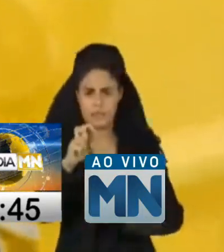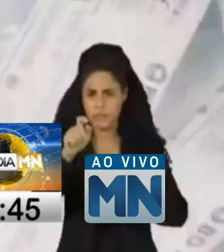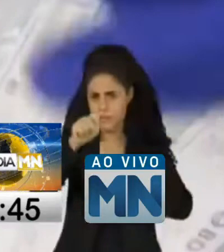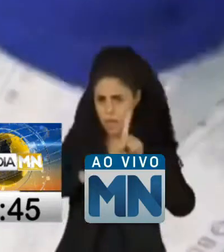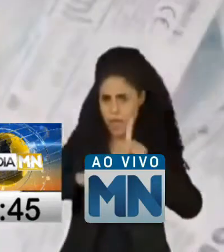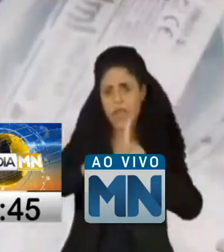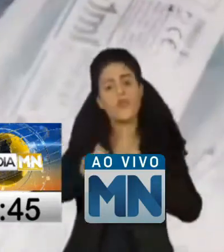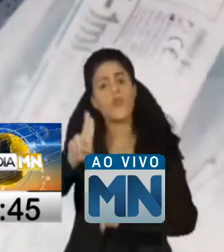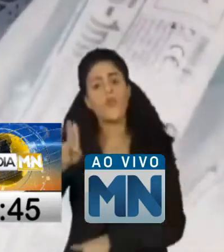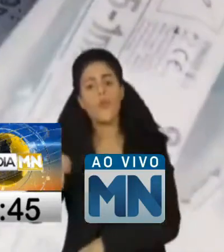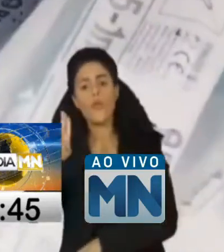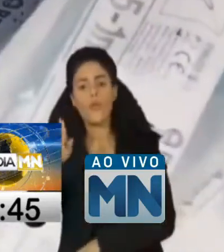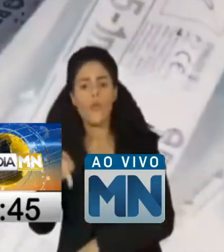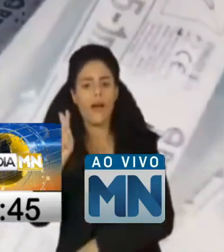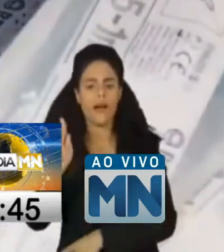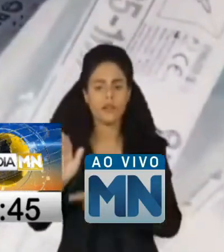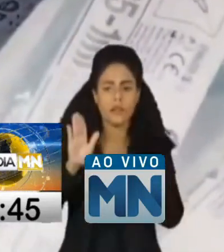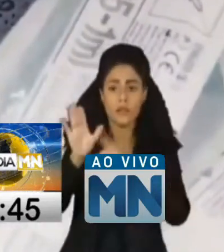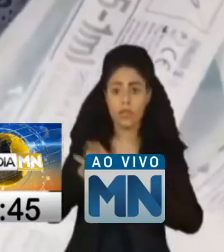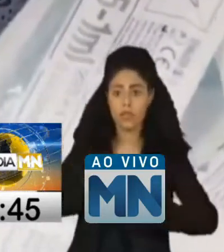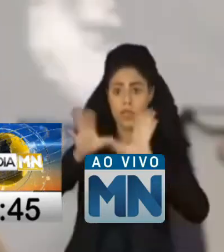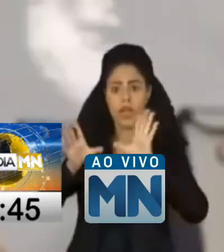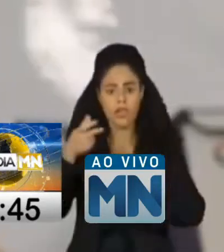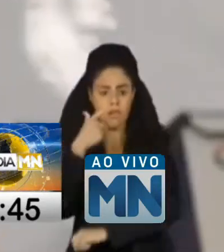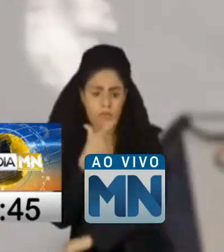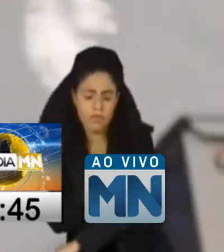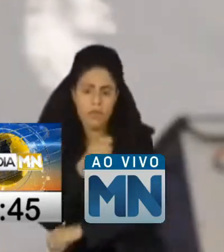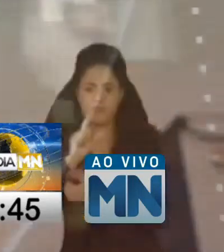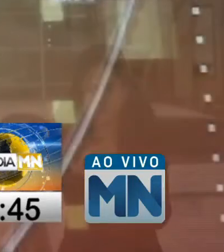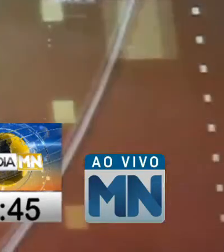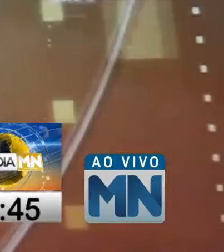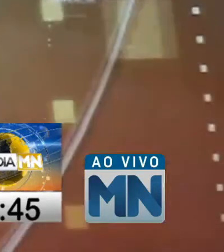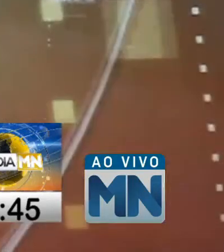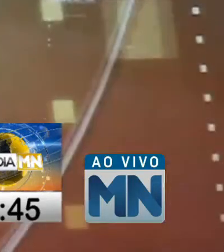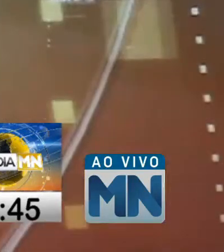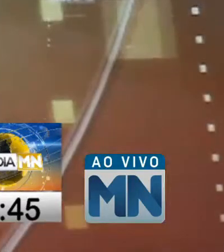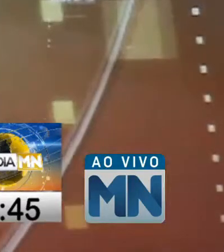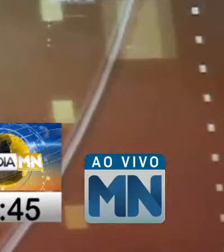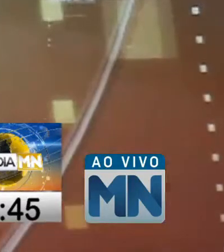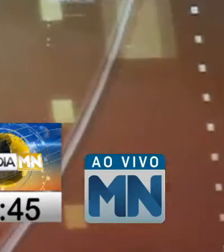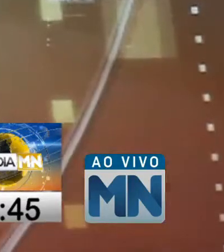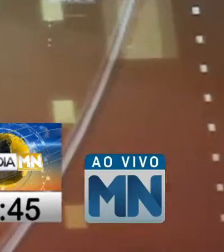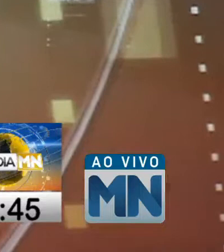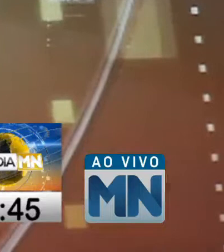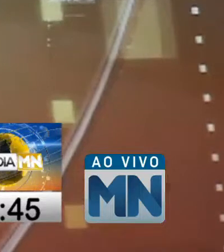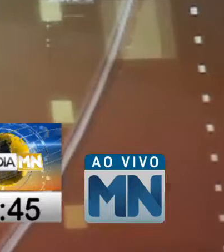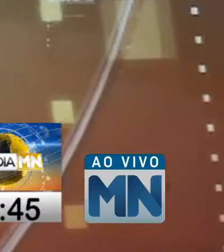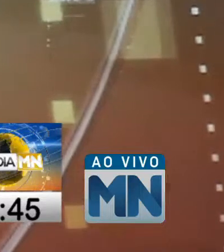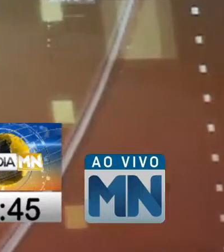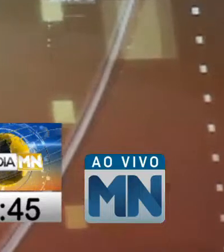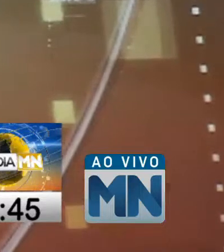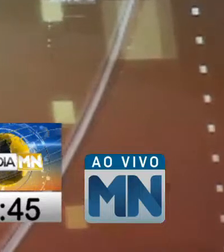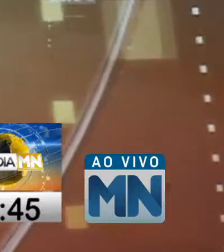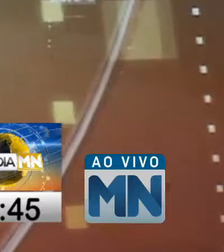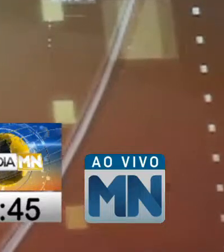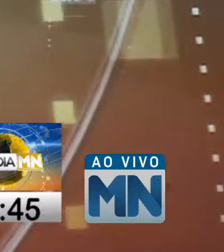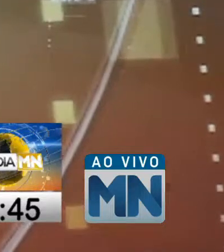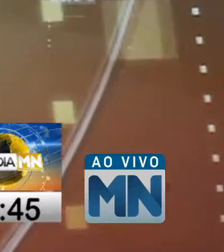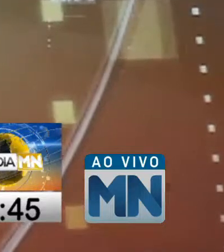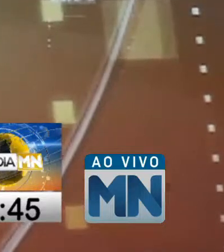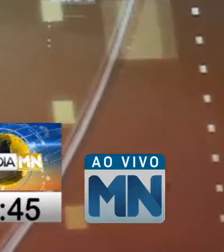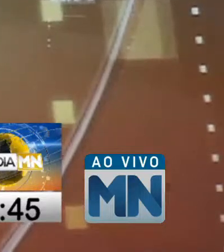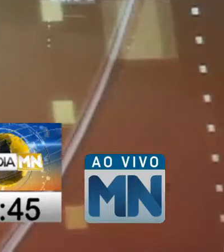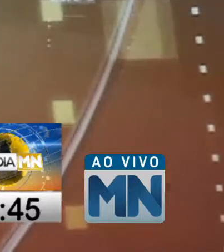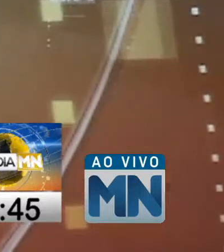vacina ainda mais potente, ainda melhor, inclusive contra subvariantes que apareceram antes, né? Depois, melhor dizendo, da